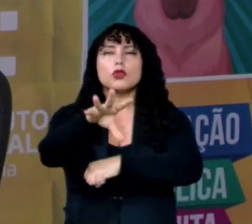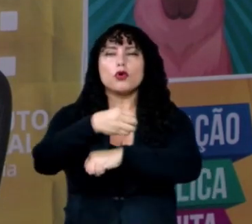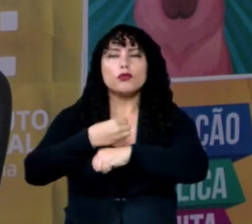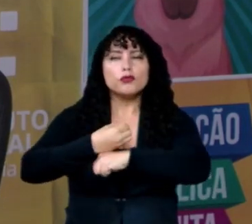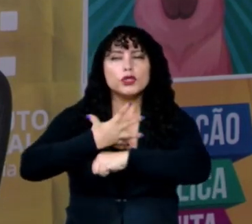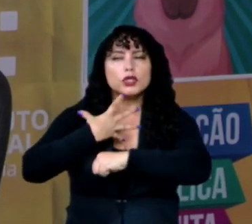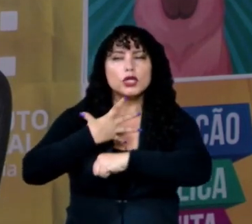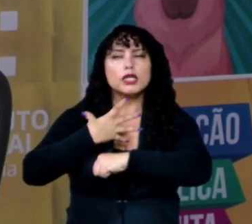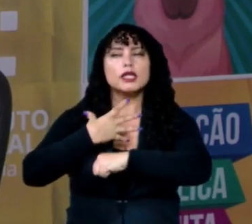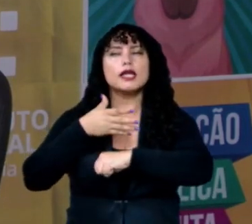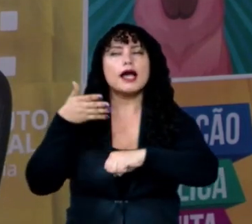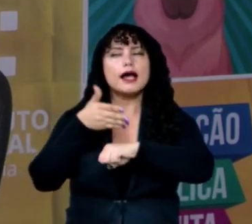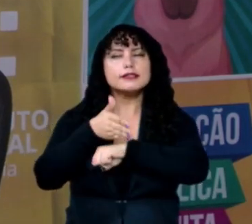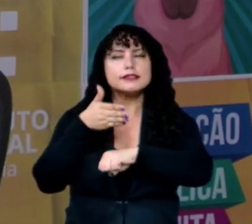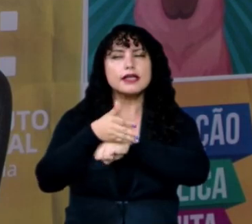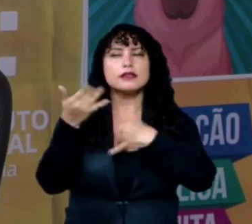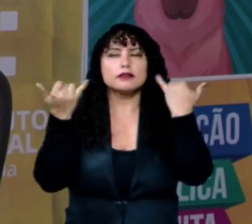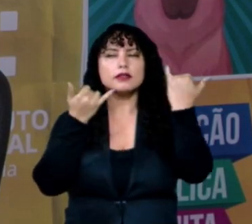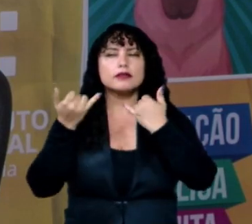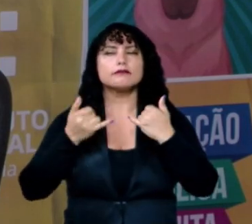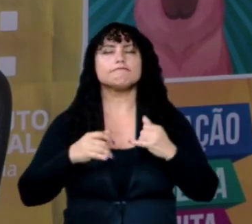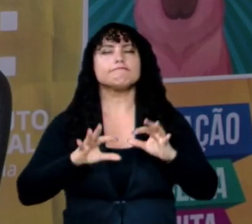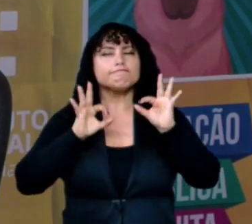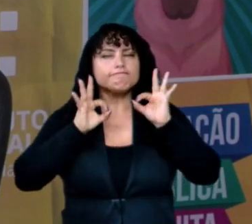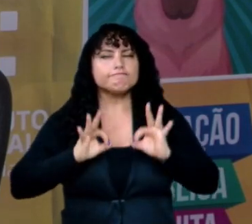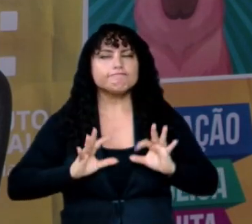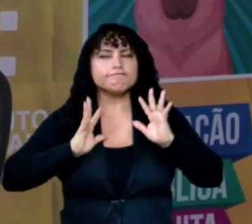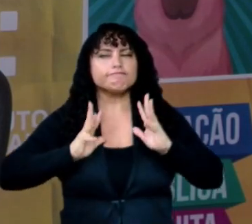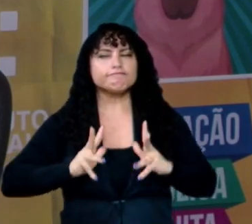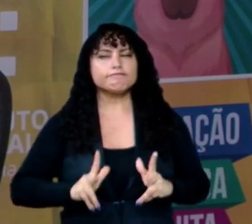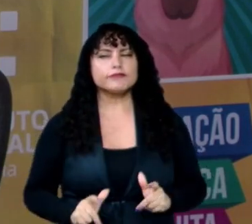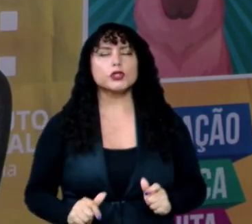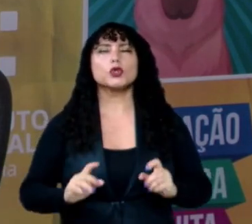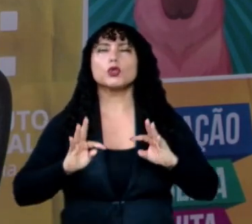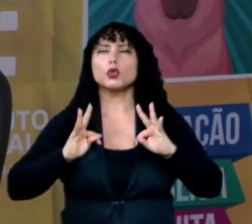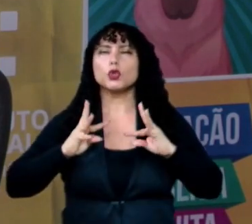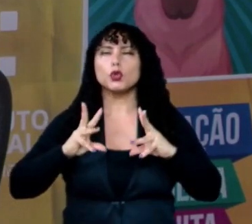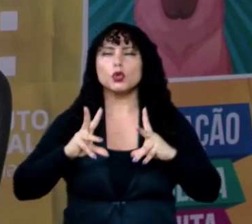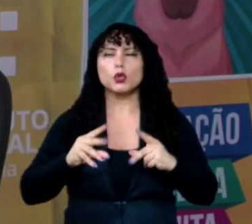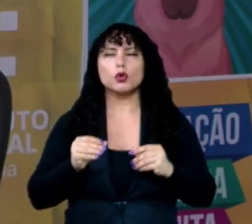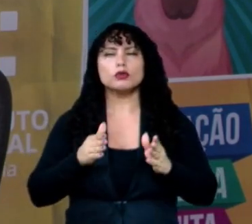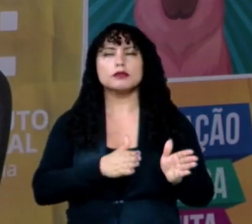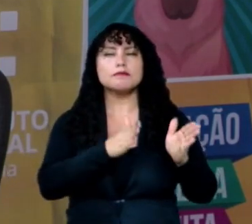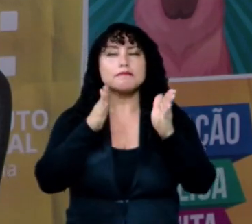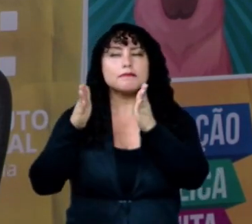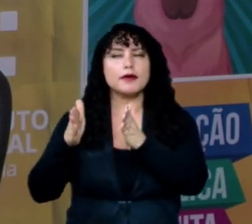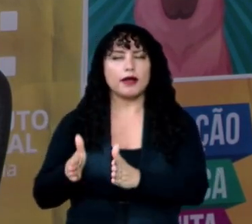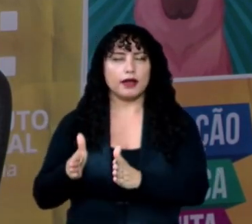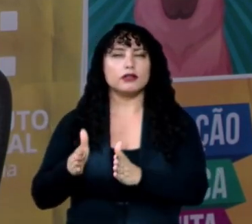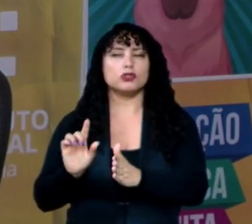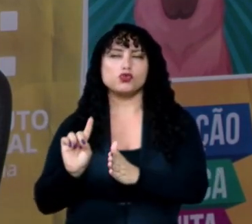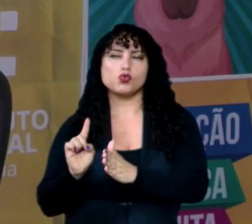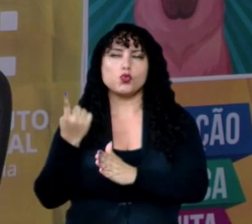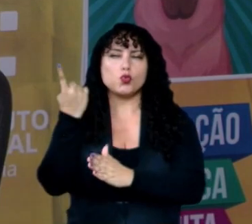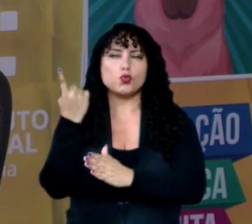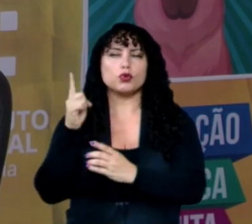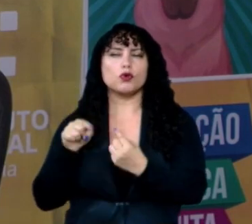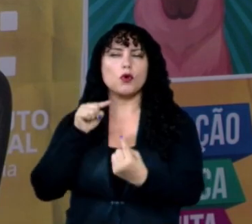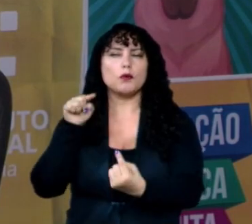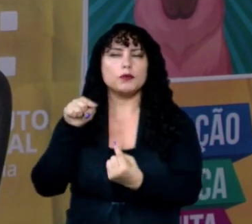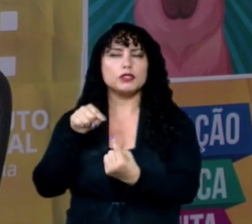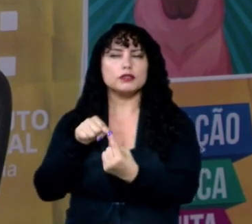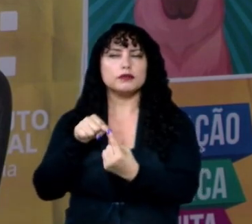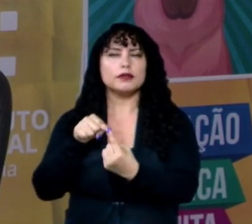à informação, né, integridade, elas são todas parte de um único objetivo, que